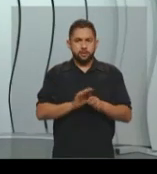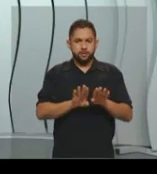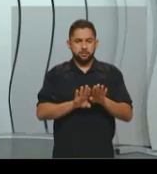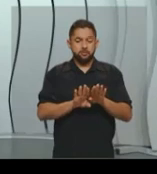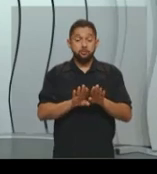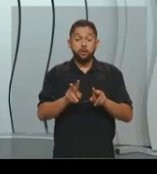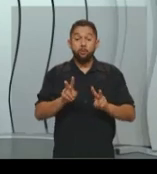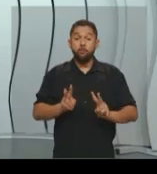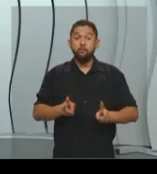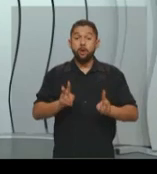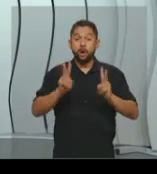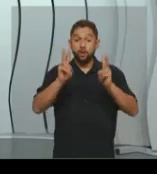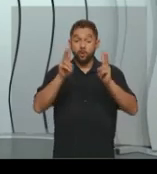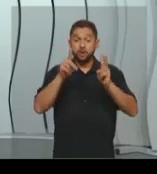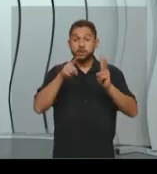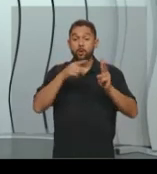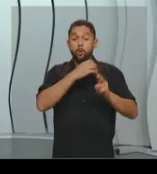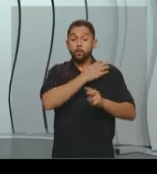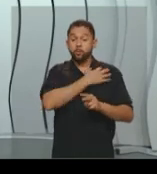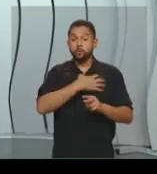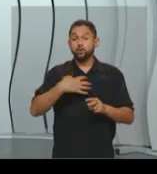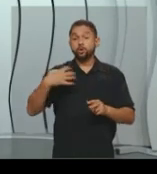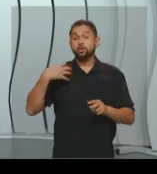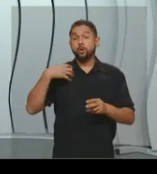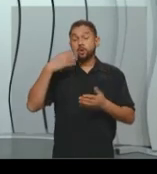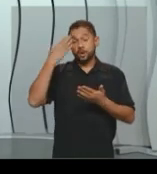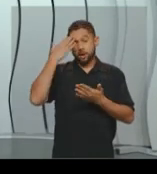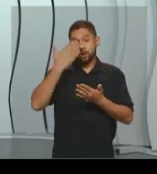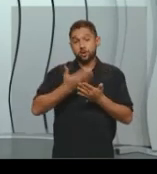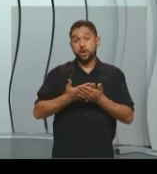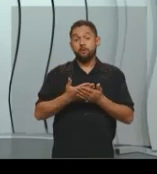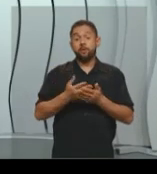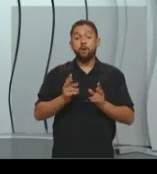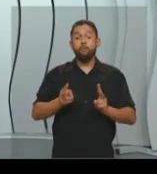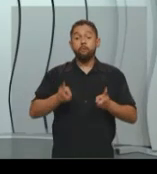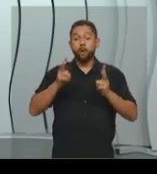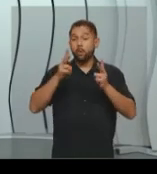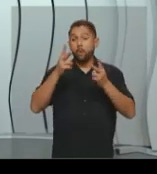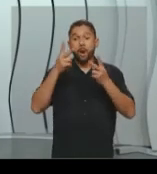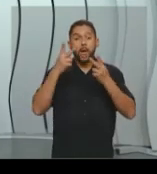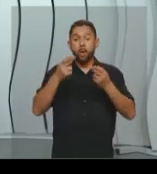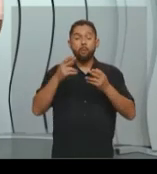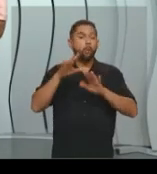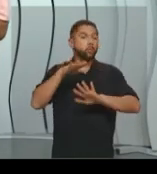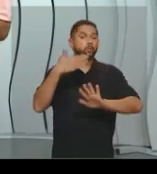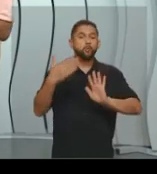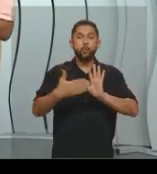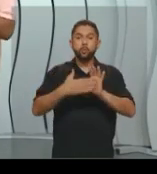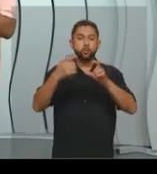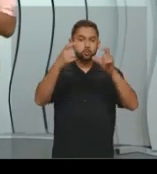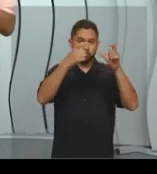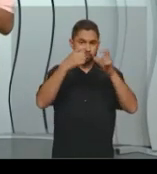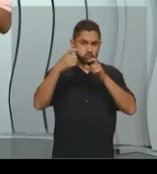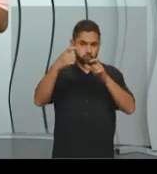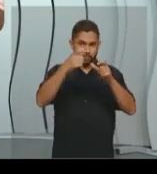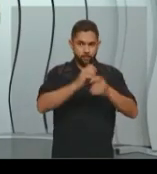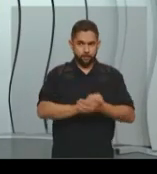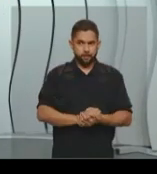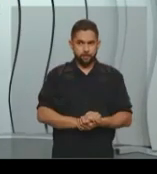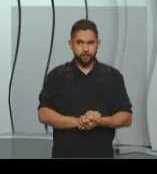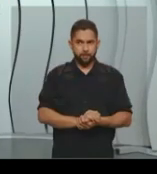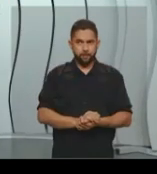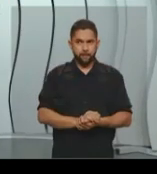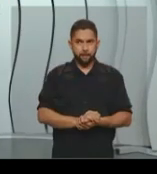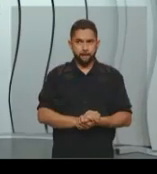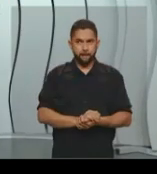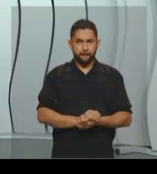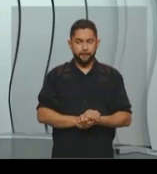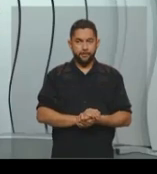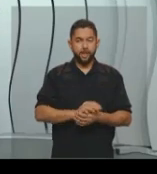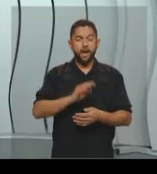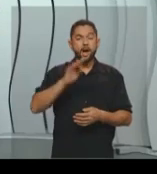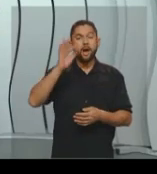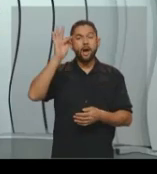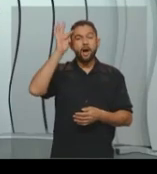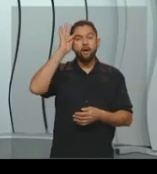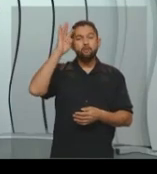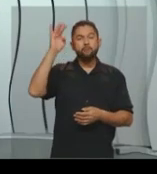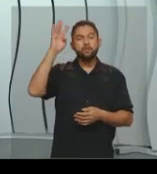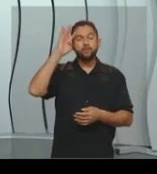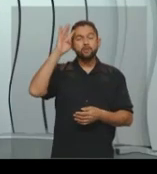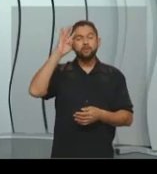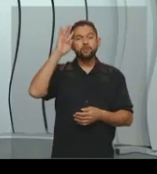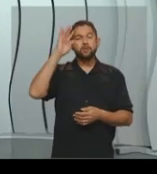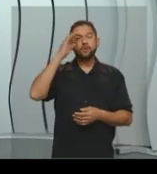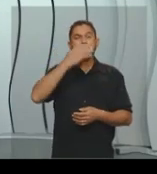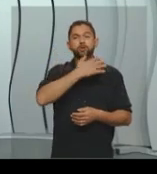universais e que a verdade também é universal. E daqui a pouco nós vamos falar sobre isso. A filosofia de Sócrates,